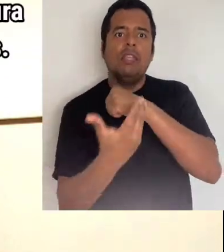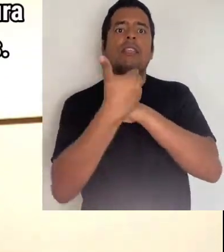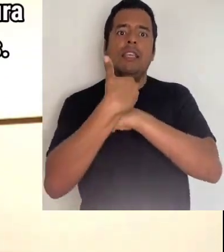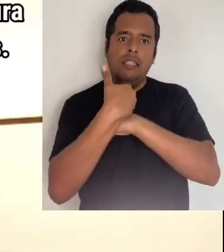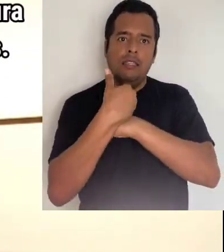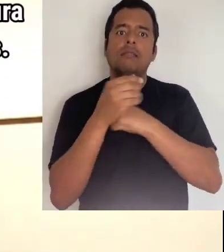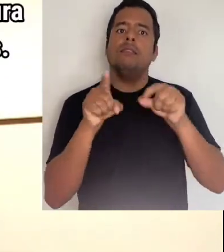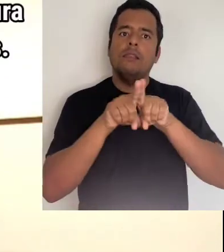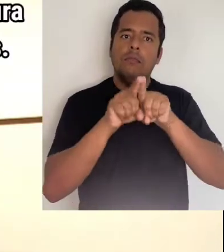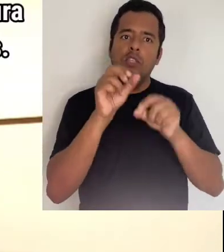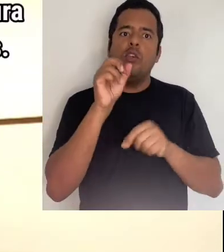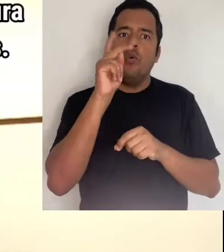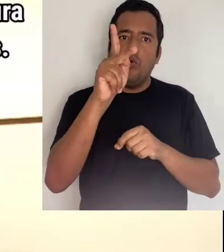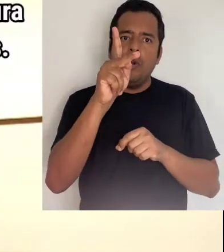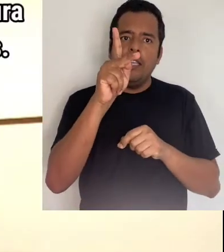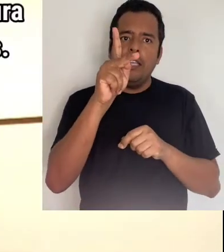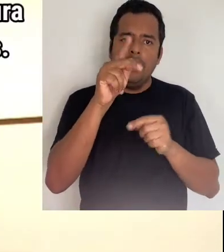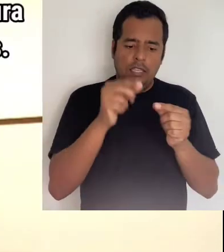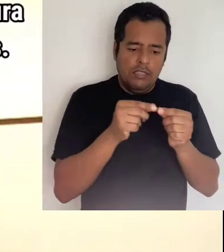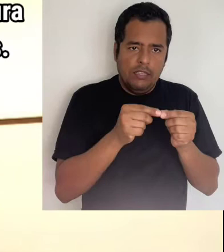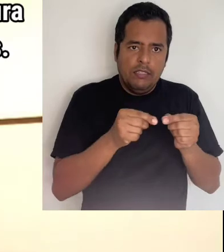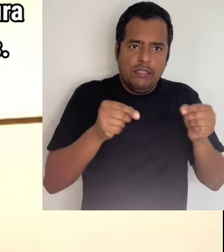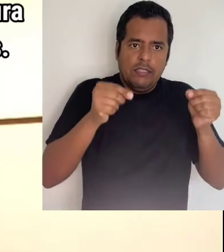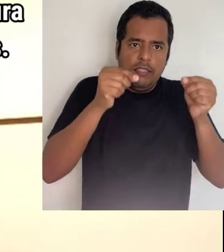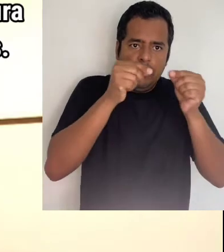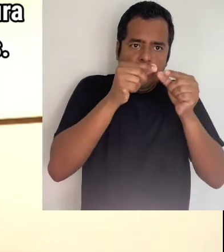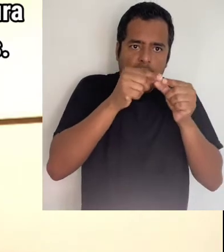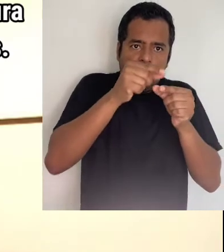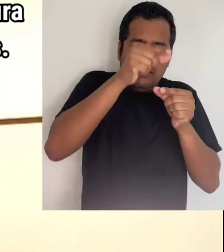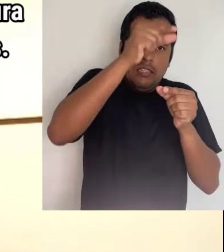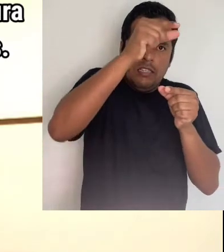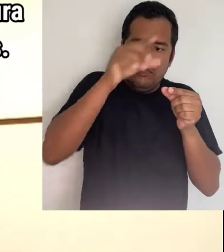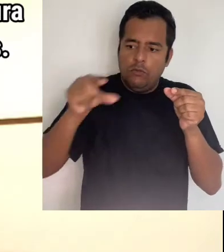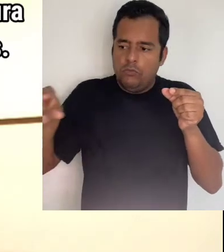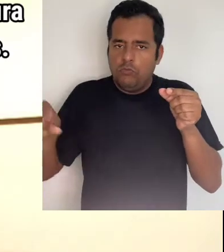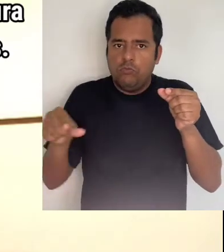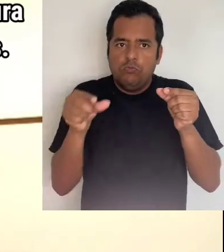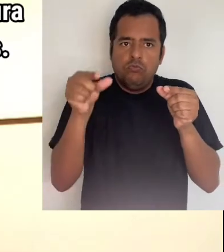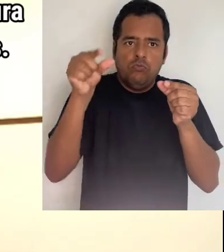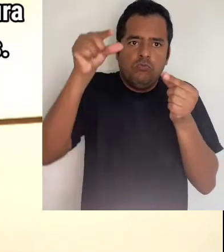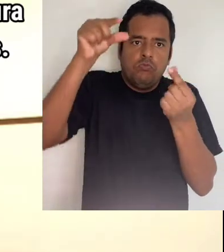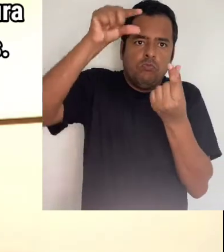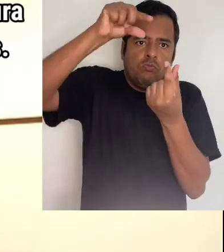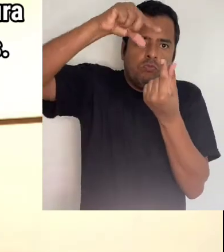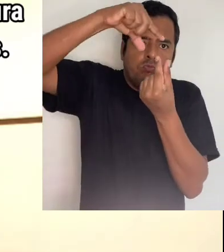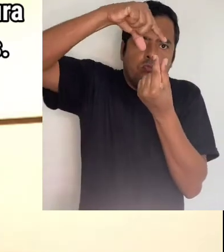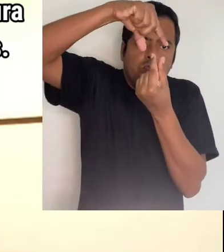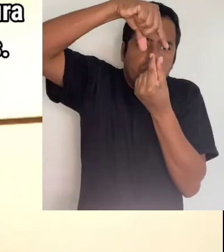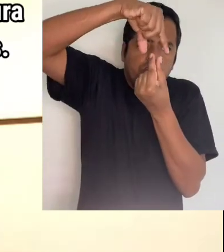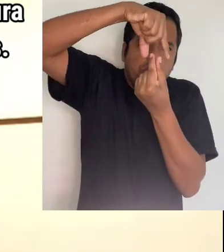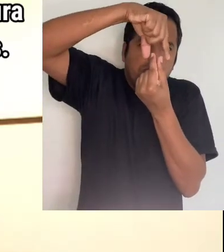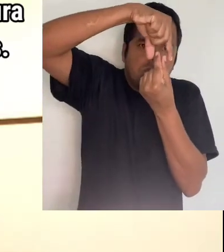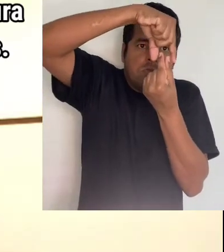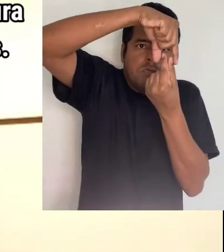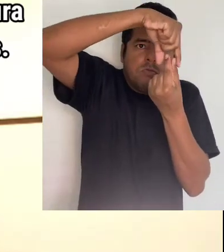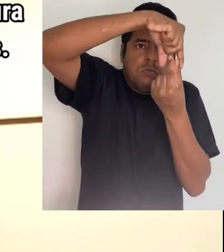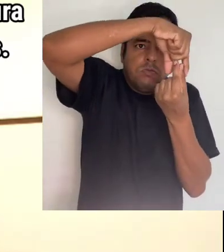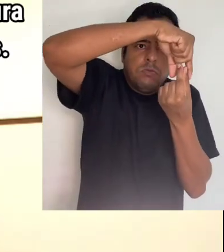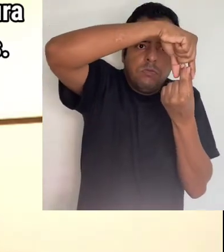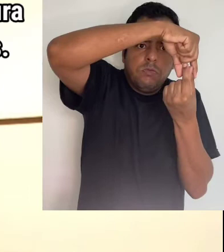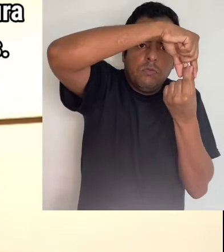água. Então eu vou conectar aqui no balão, na boca do balão, tá? Então deixa eu conectar aqui justamente para que a gente possa fazer esse